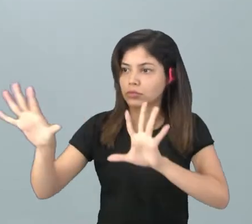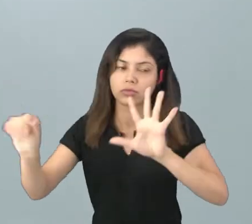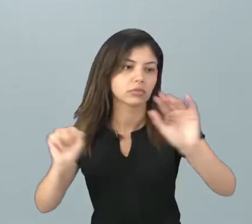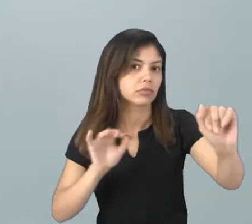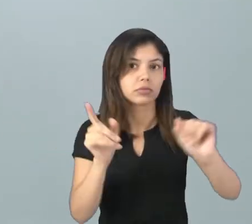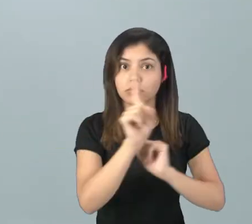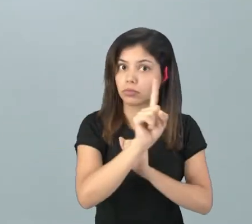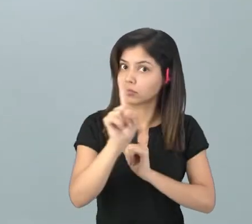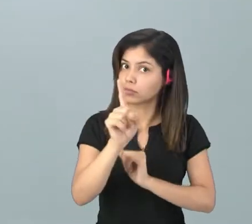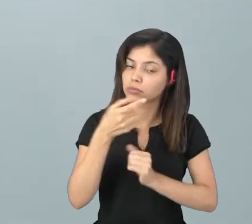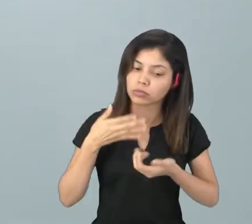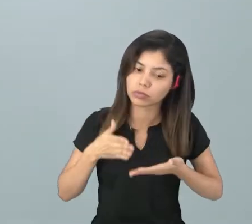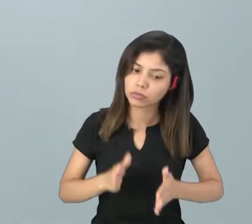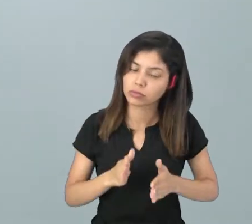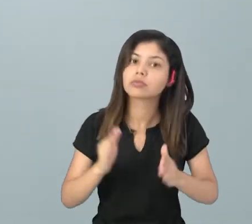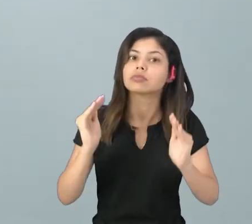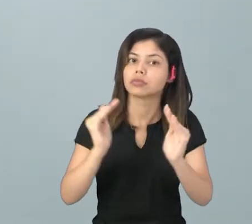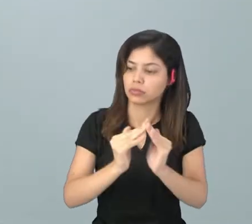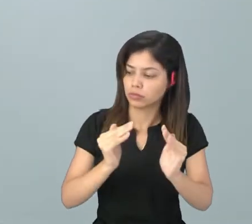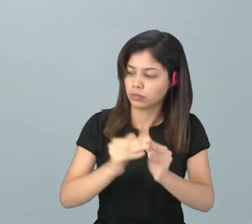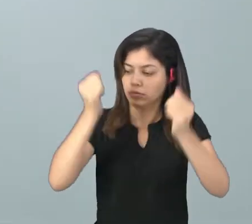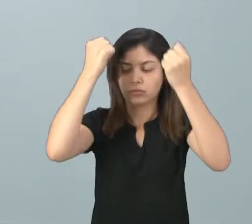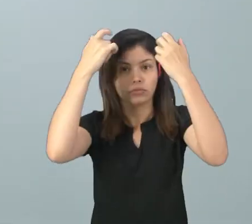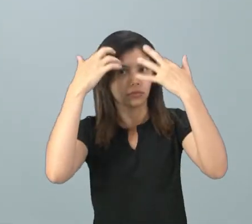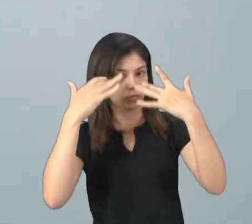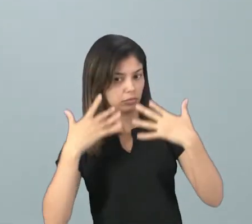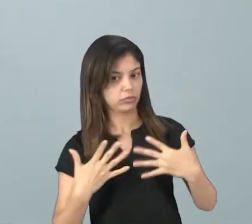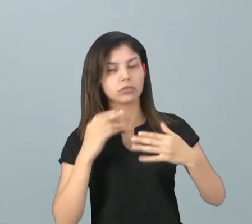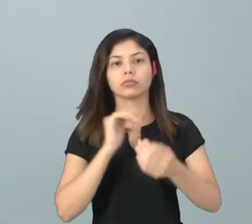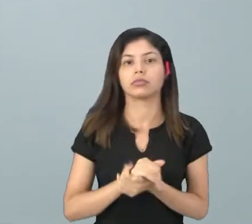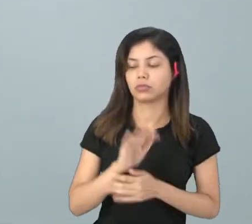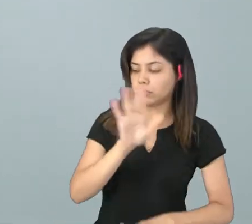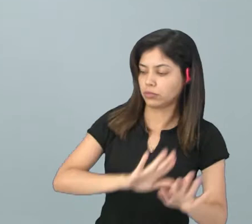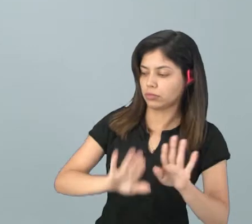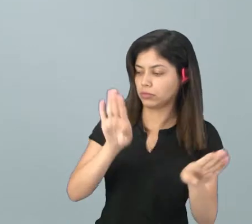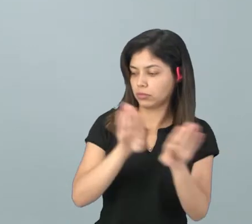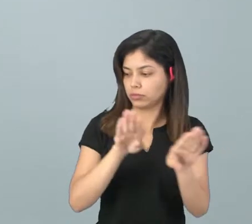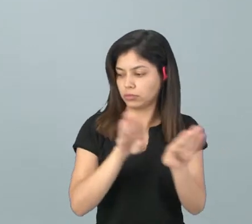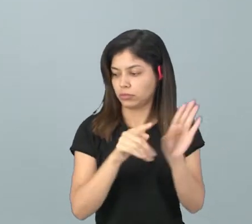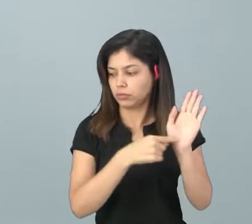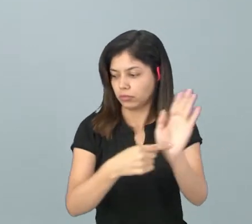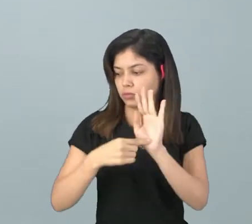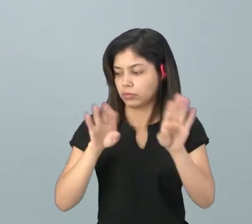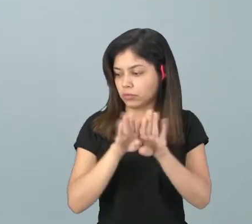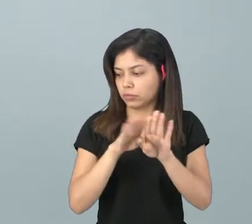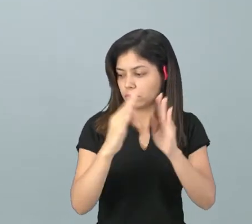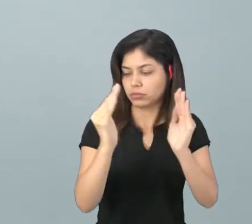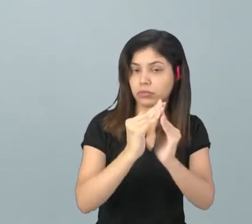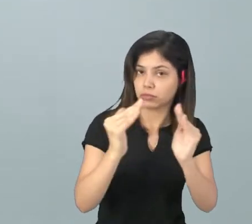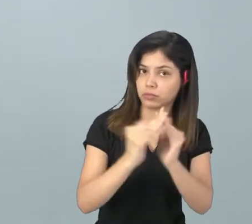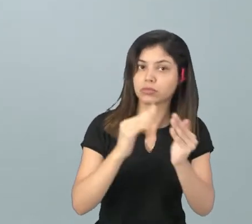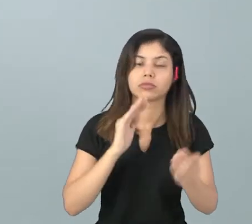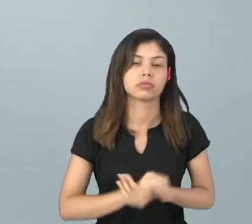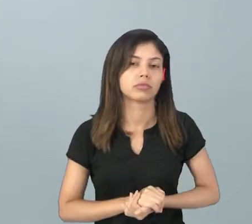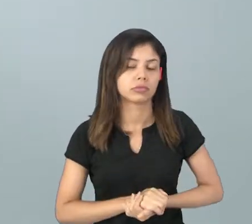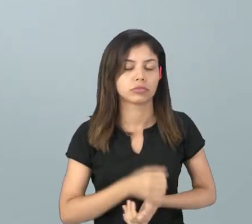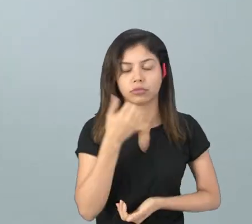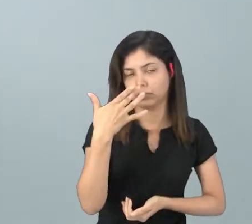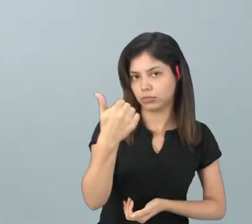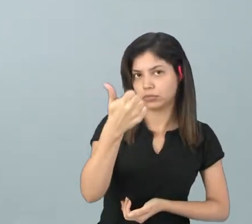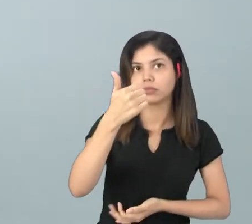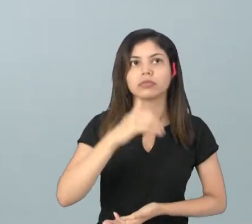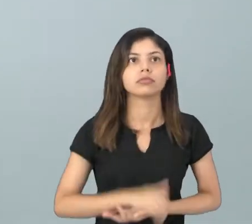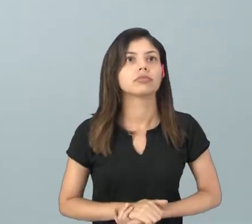seus familiares, procure manter e reservar esse ambiente, porque é sagrado o seu lar, sua casa, né, seu ambiente. Tudo